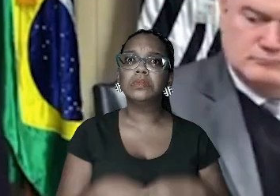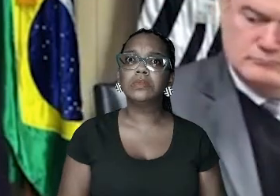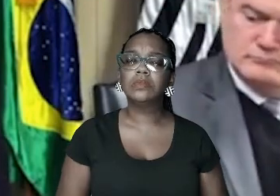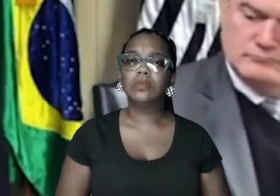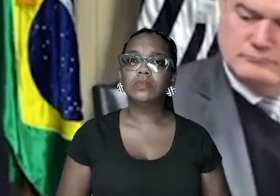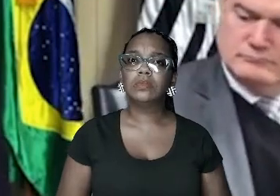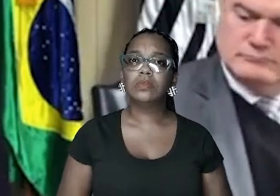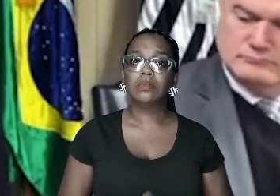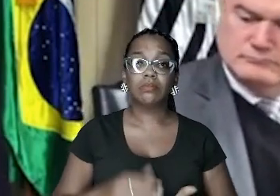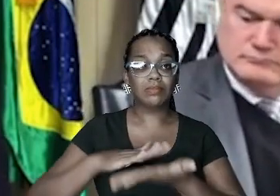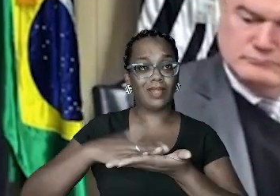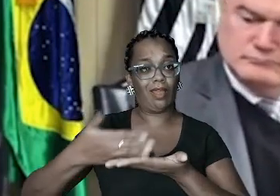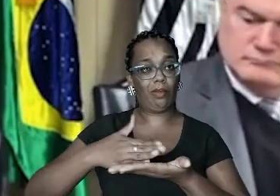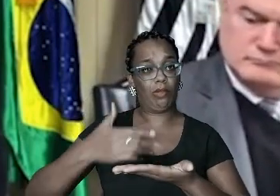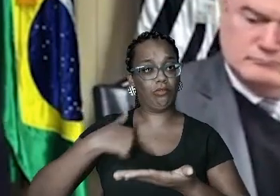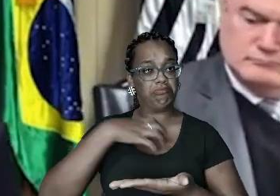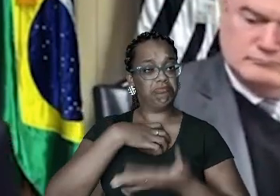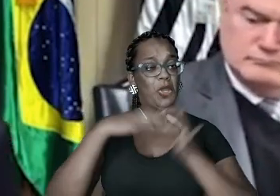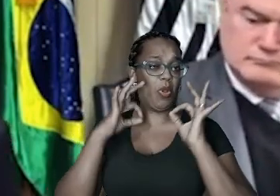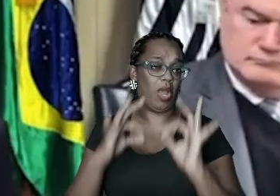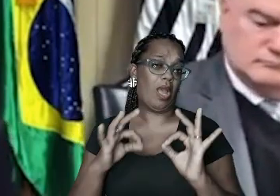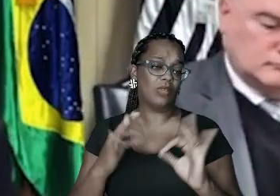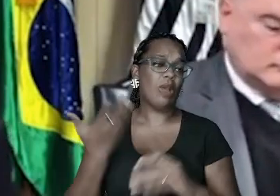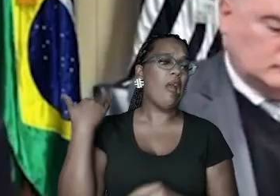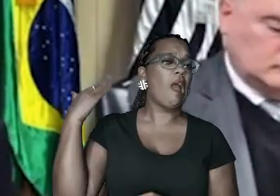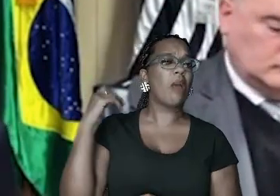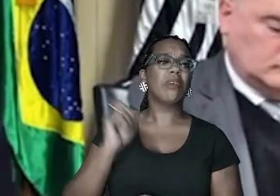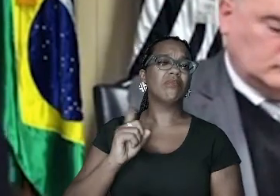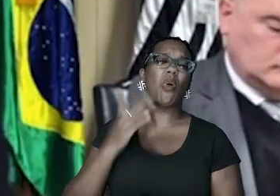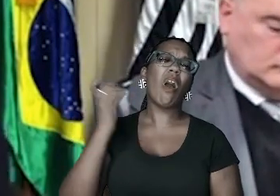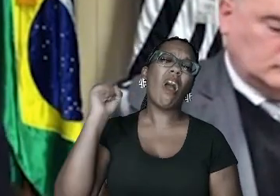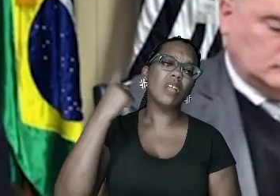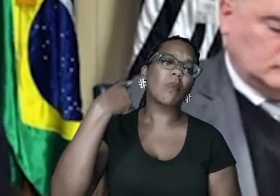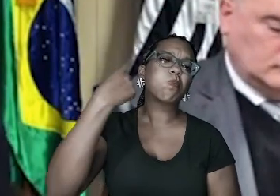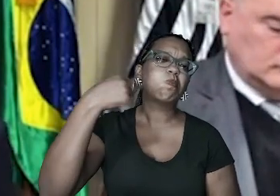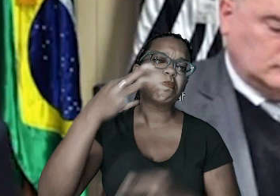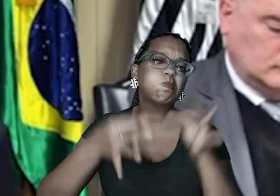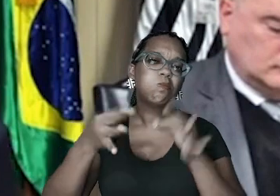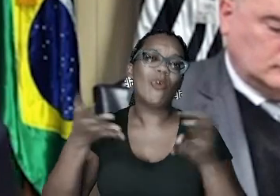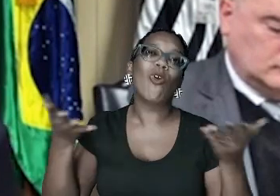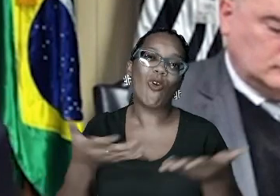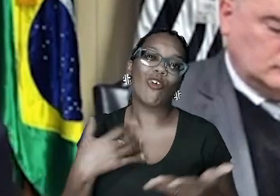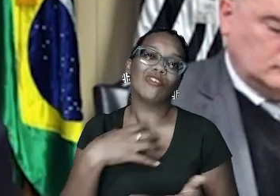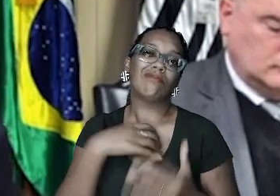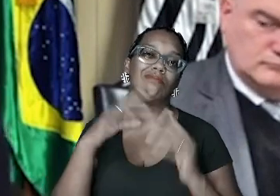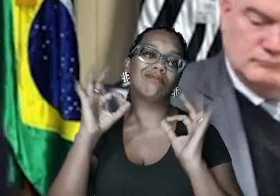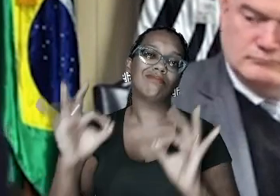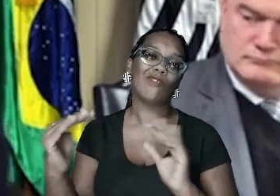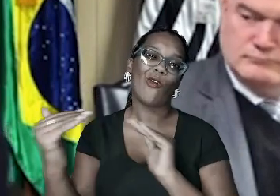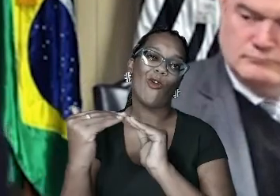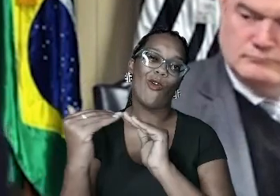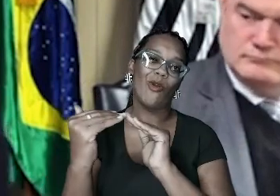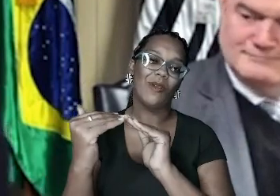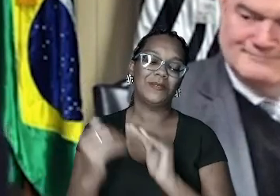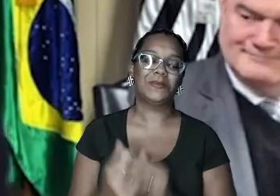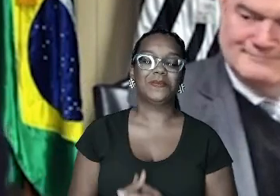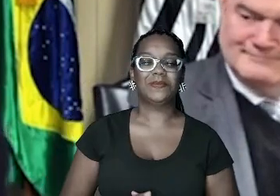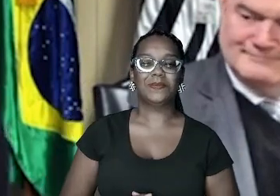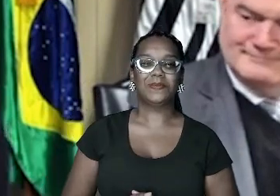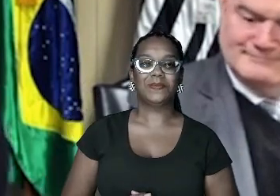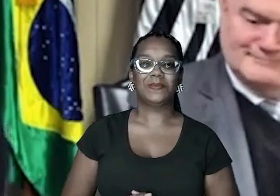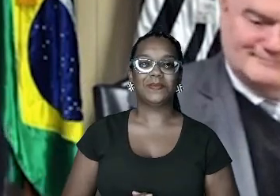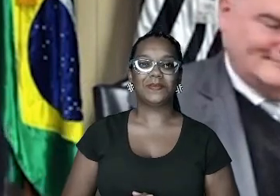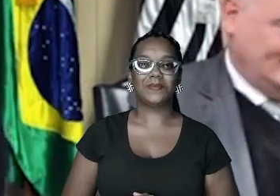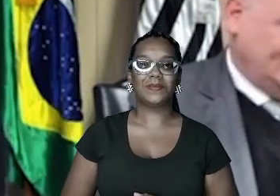Caso haja as duas figuras ao mesmo tempo interpretação que eu considero correta não considerei a época porque era advogado hoje